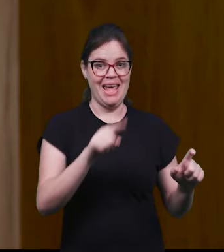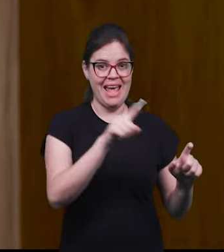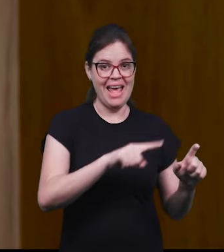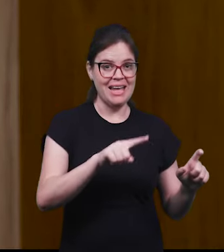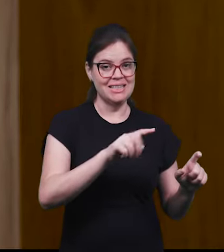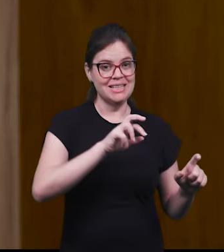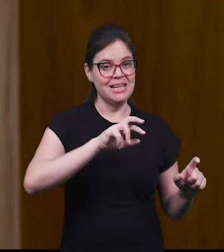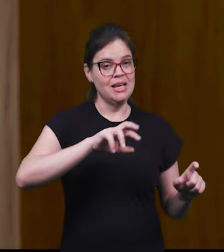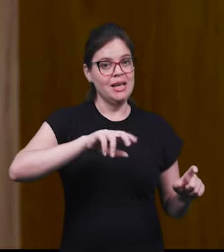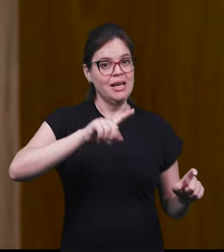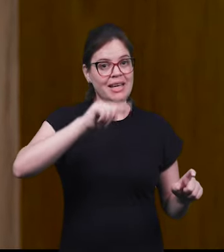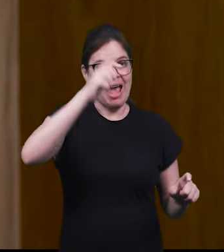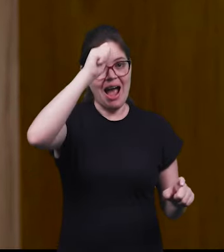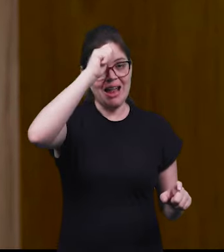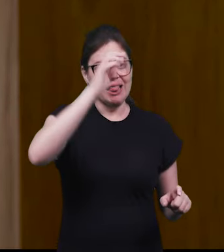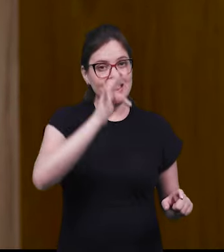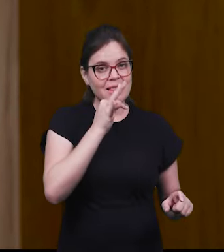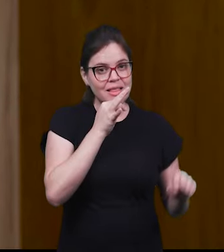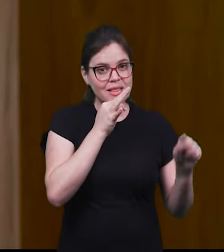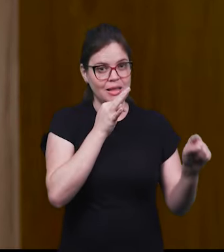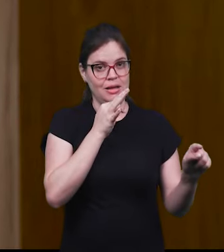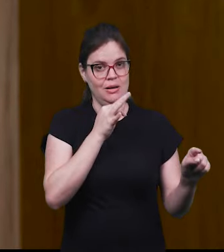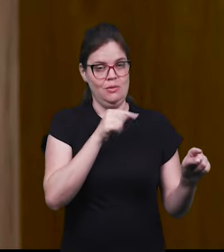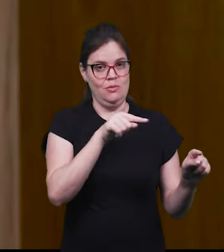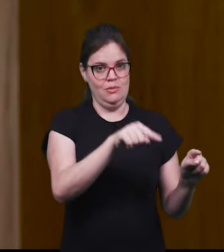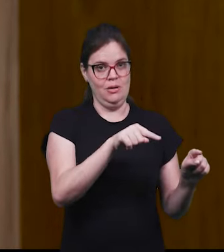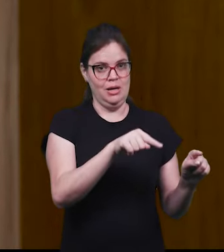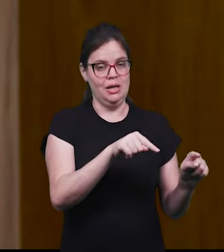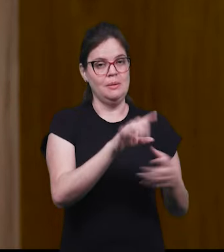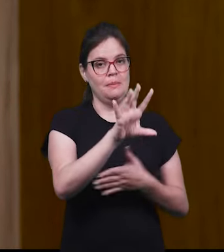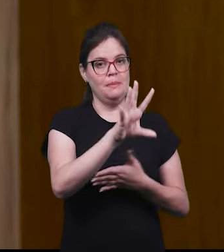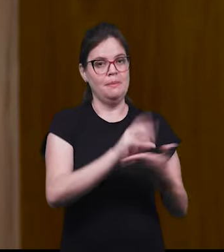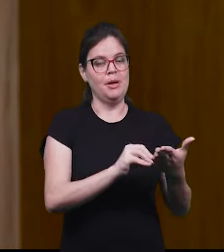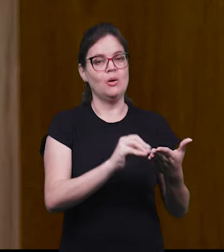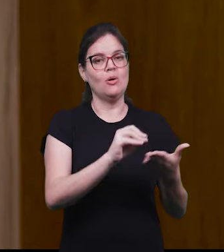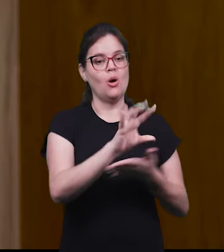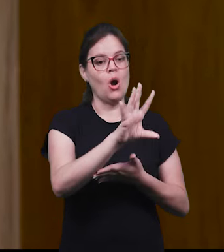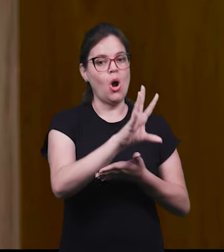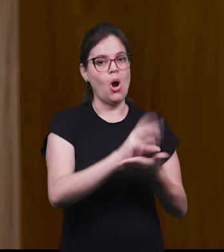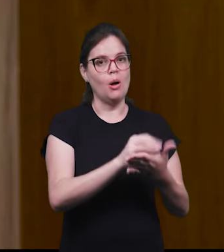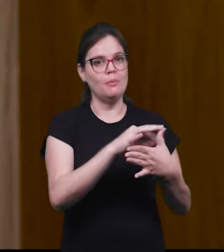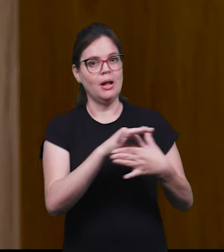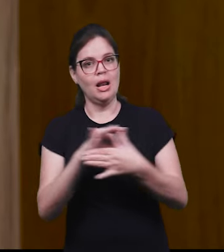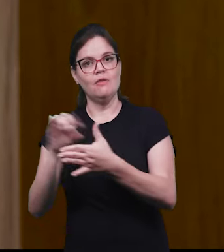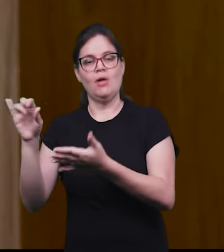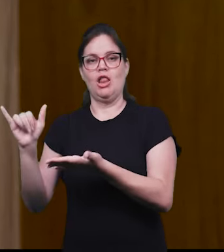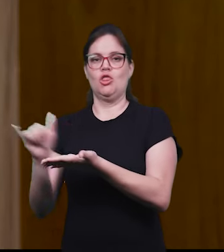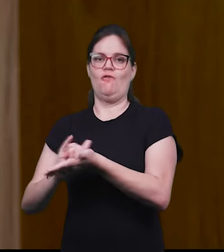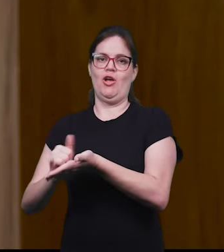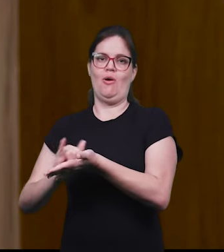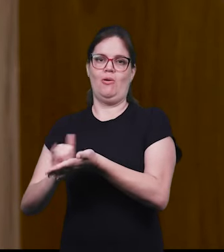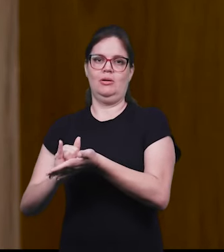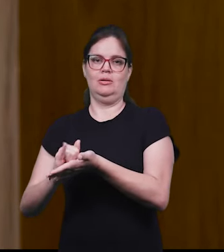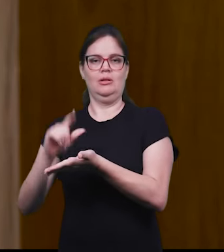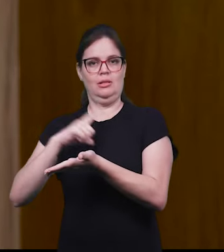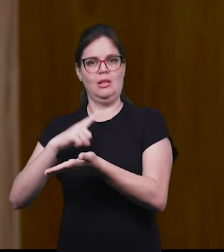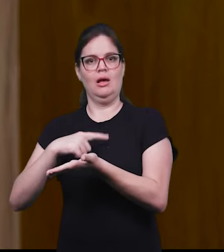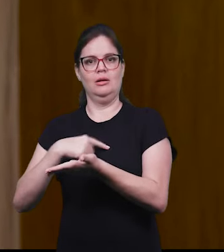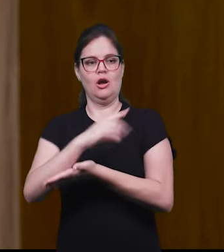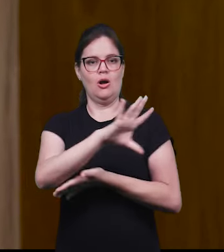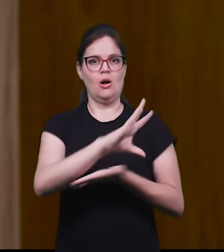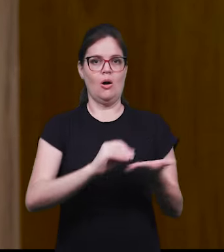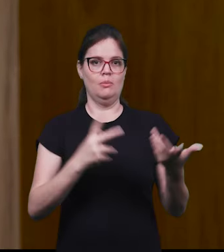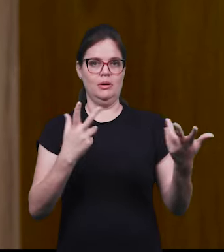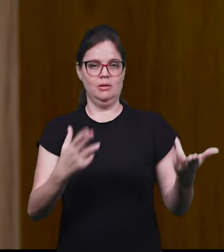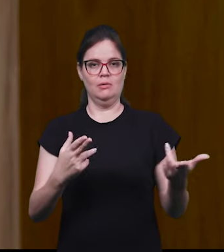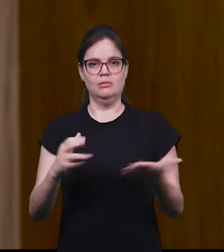desse cilindro, na sede das Nações Unidas em Nova York. Por quê? Eles